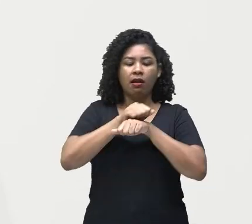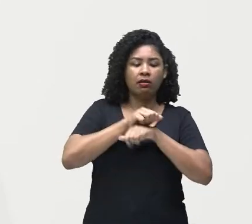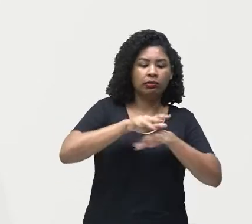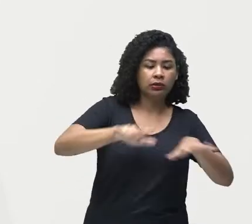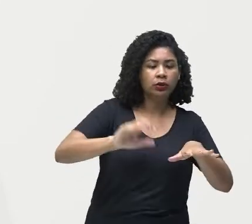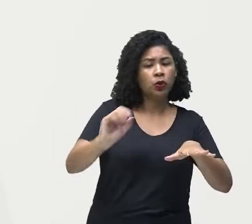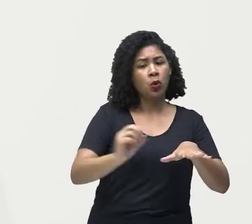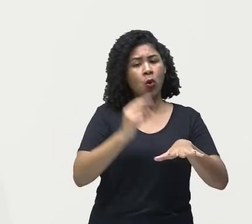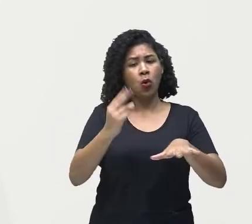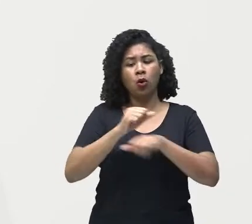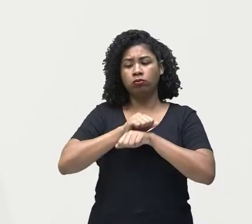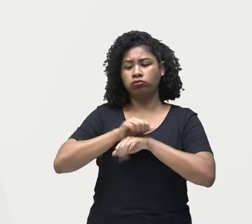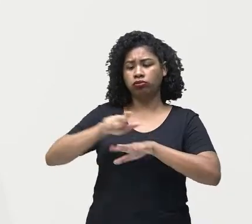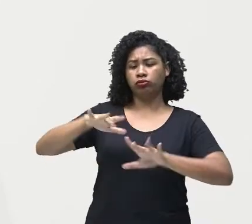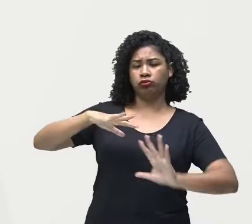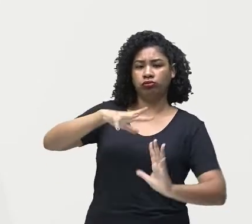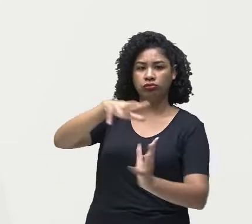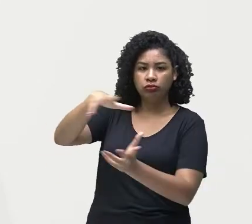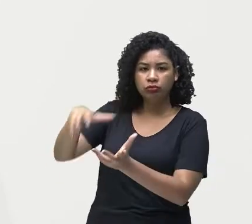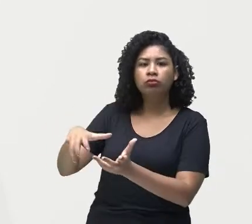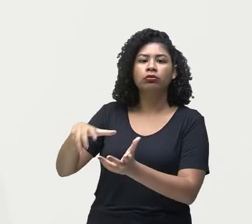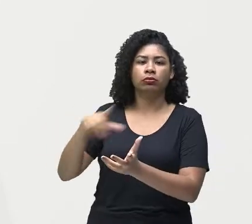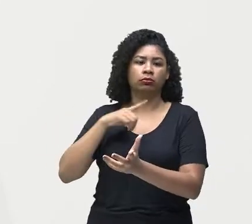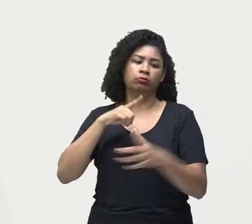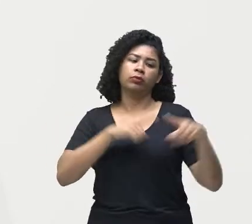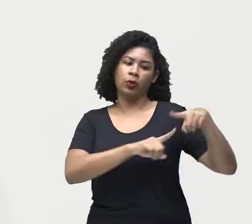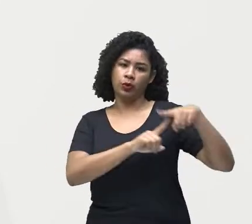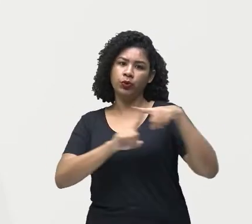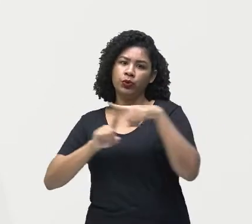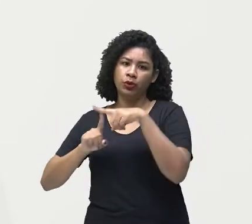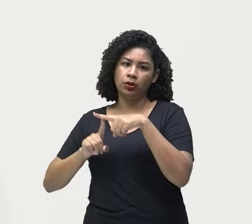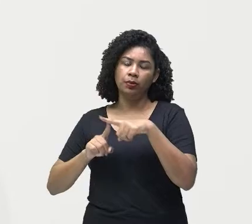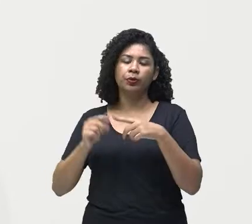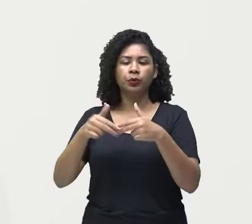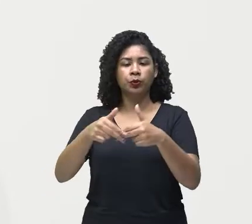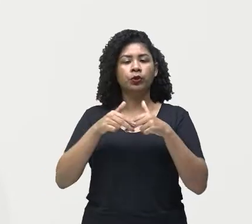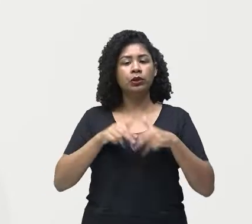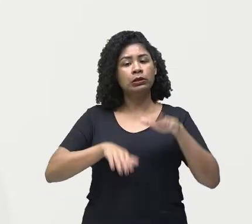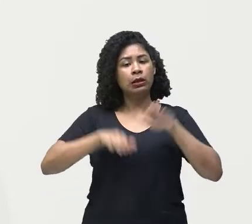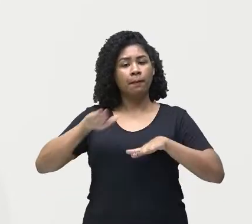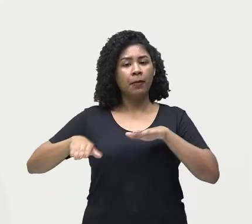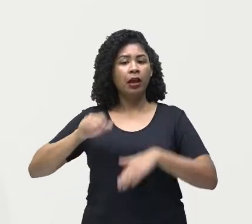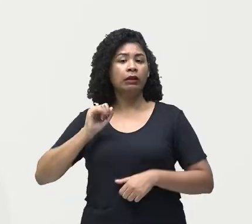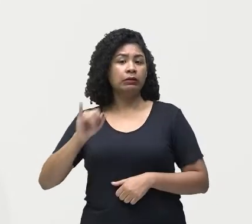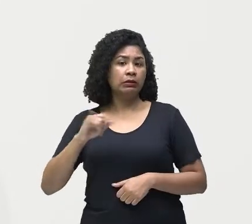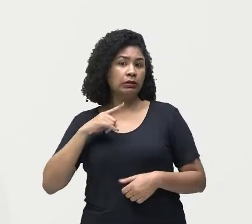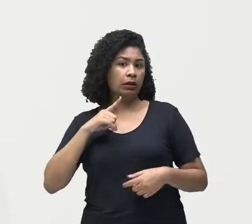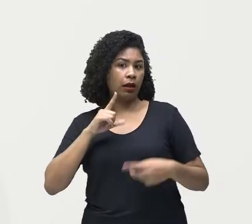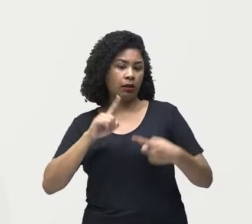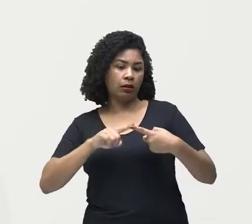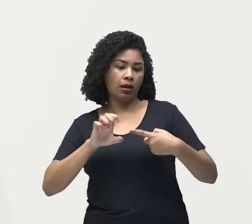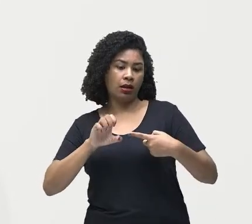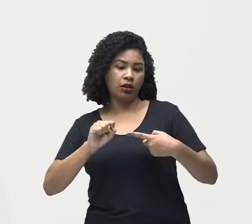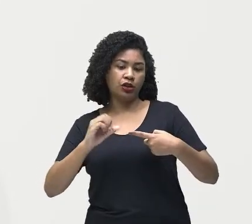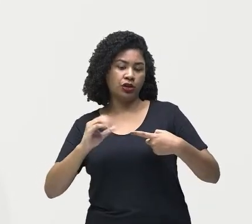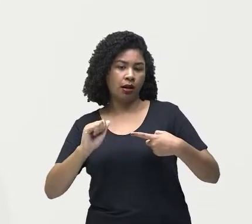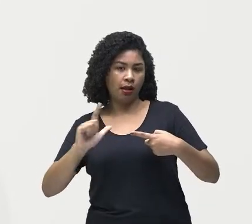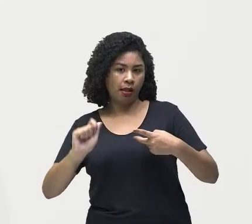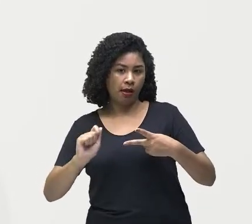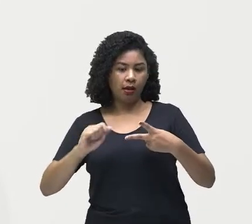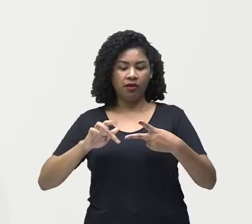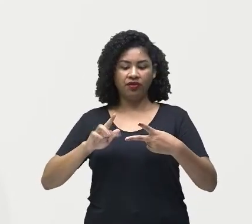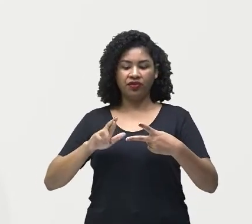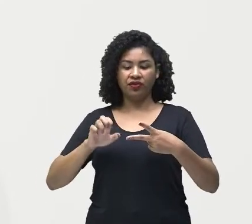pandemias. A classificação epidemiológica de uma doença tem a ver com a relação entre escala